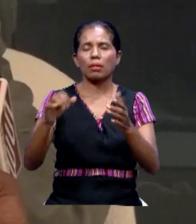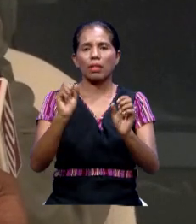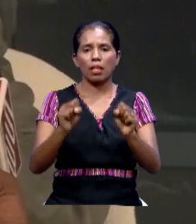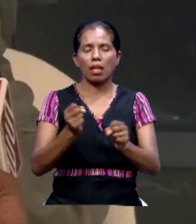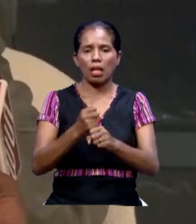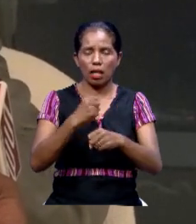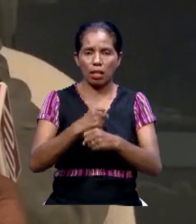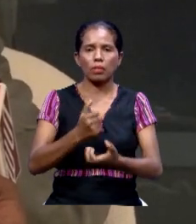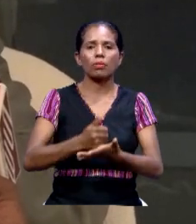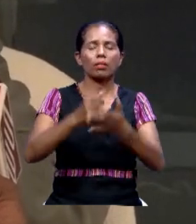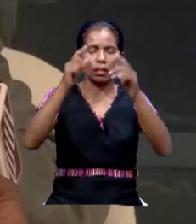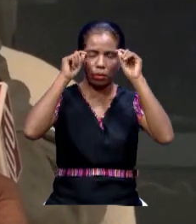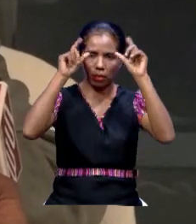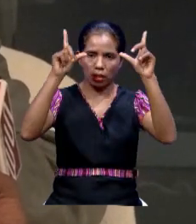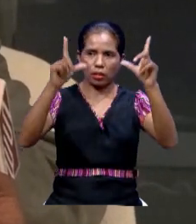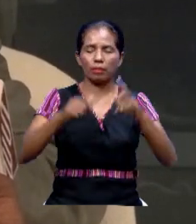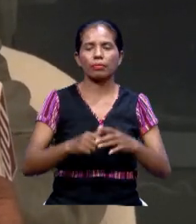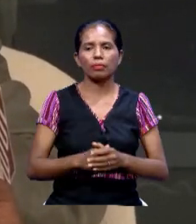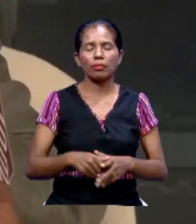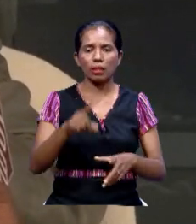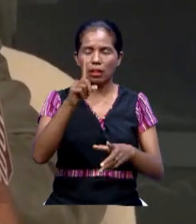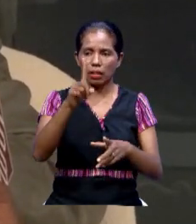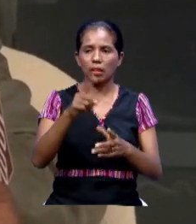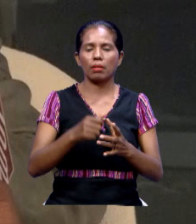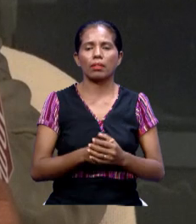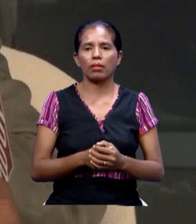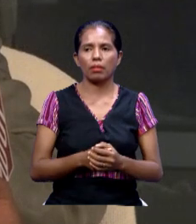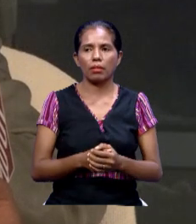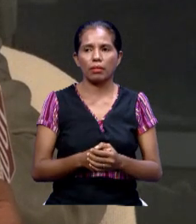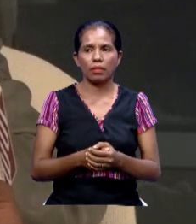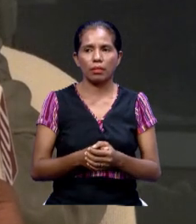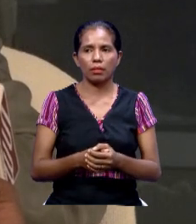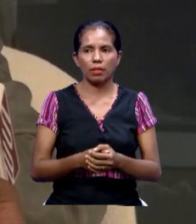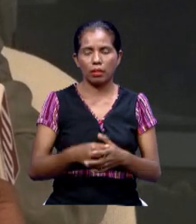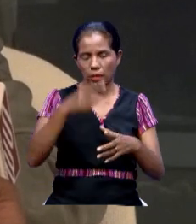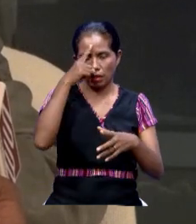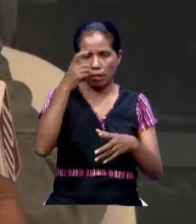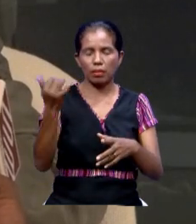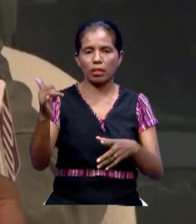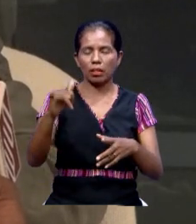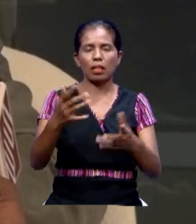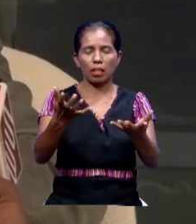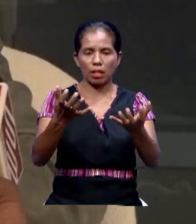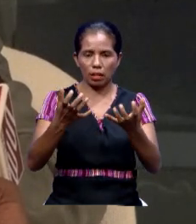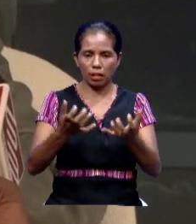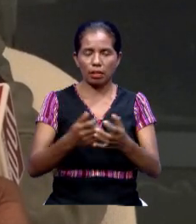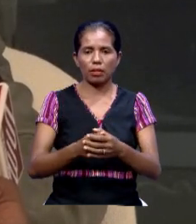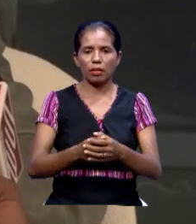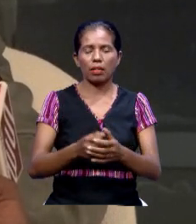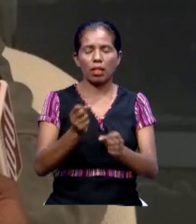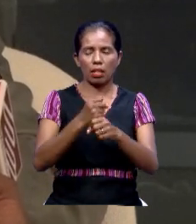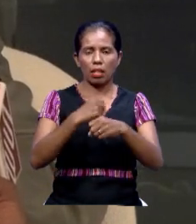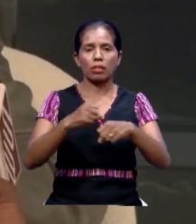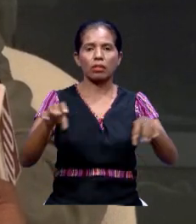Timor-Leste. Há o dia ideia, mas care né, também cira caracare forma de